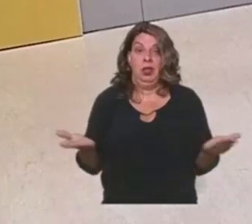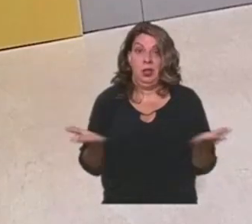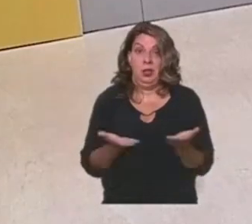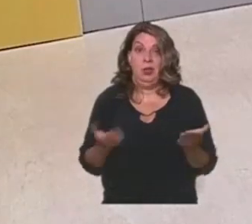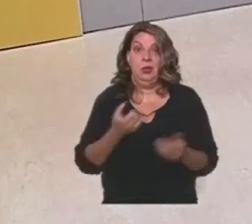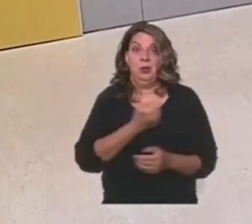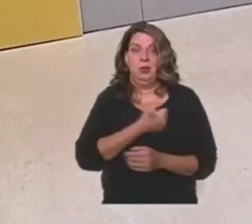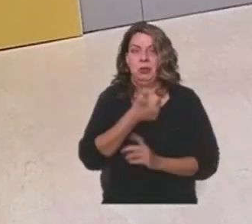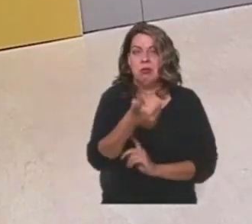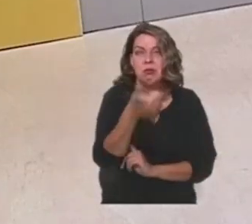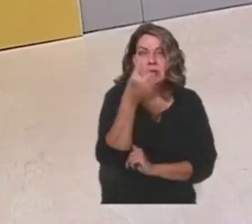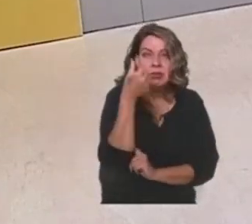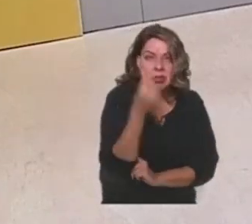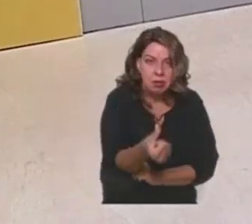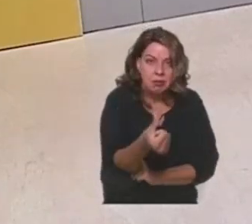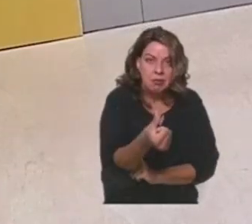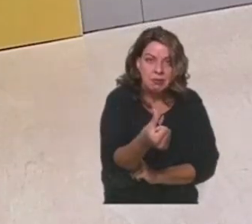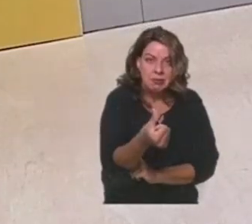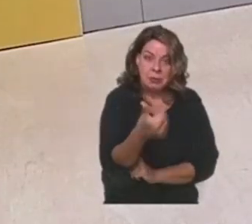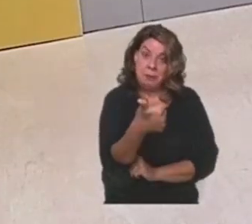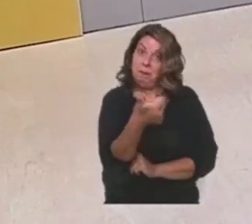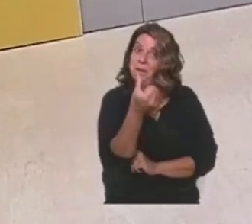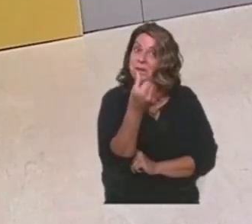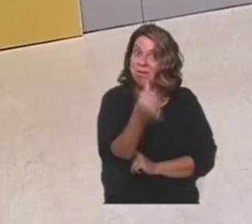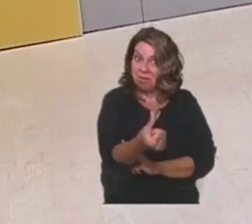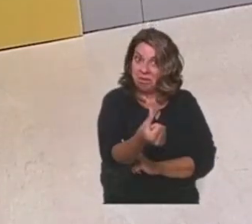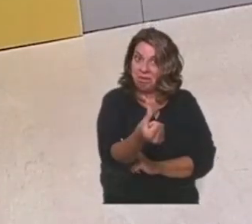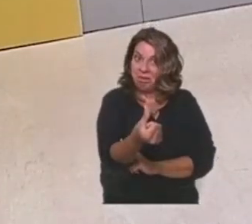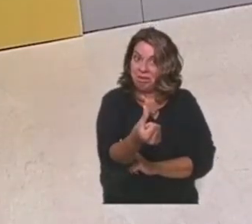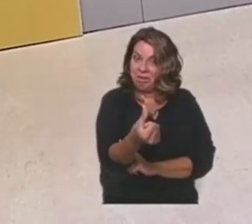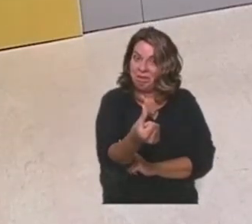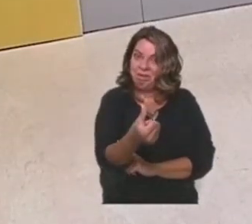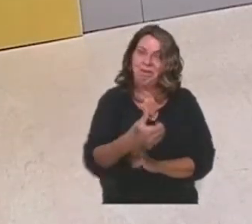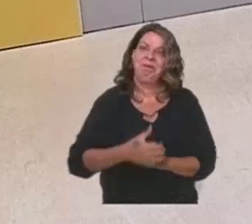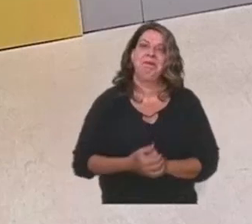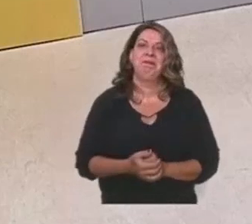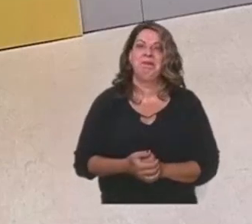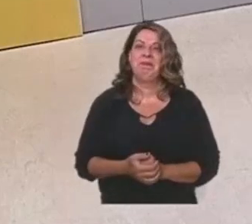número 16. 16.